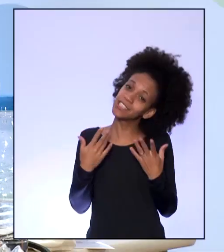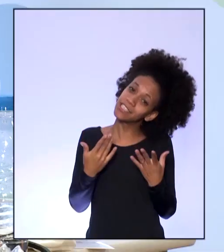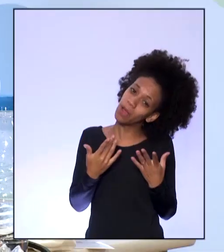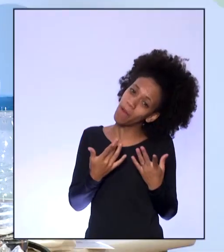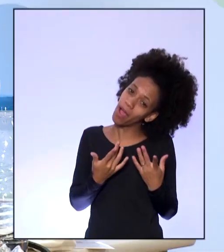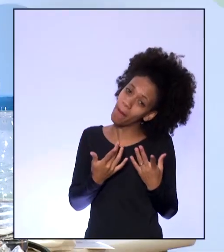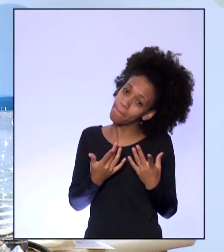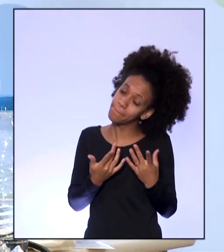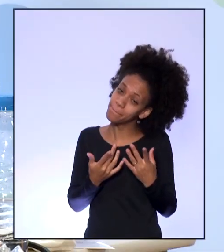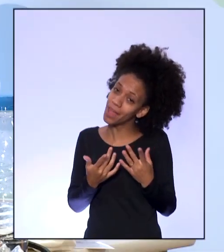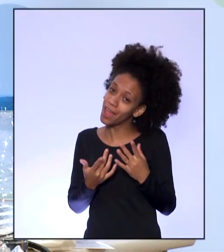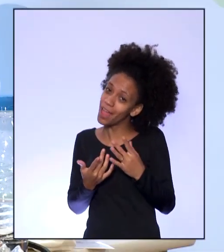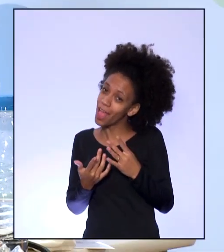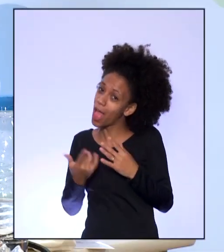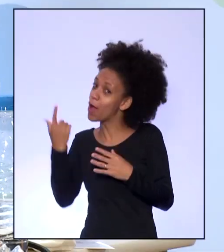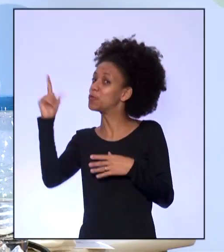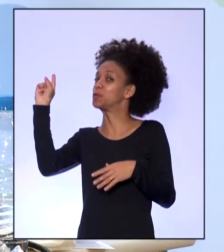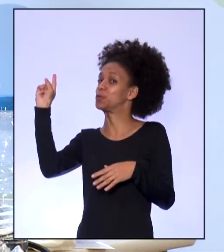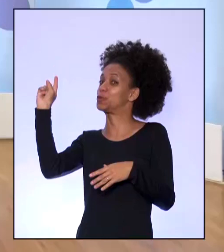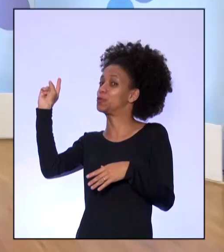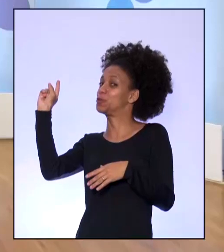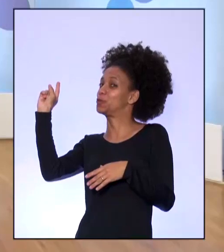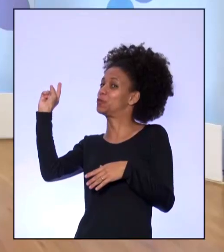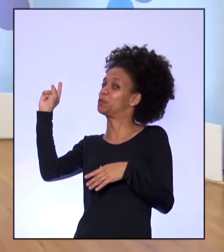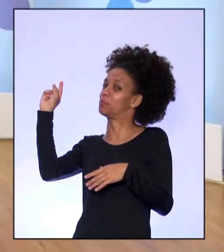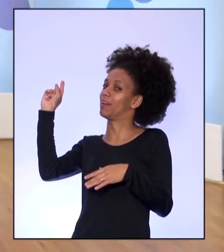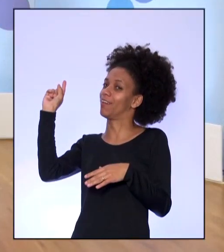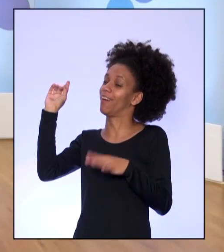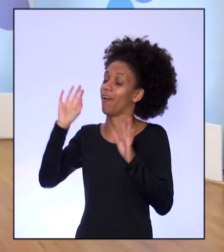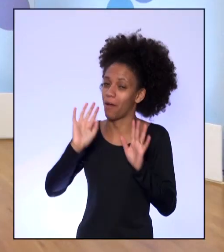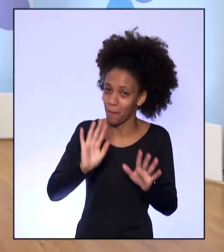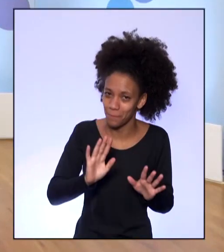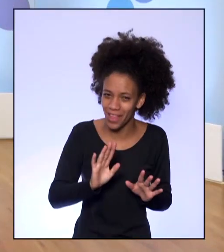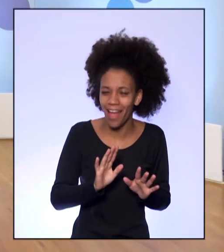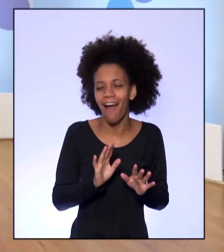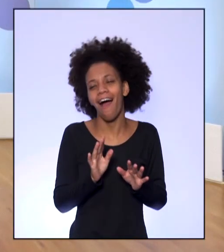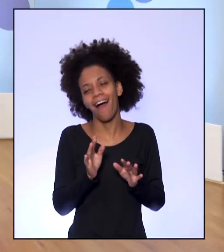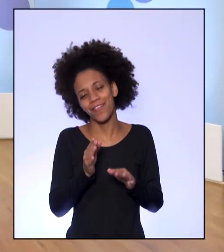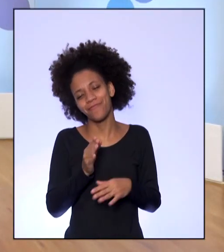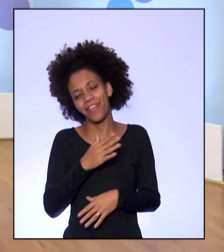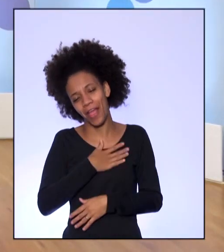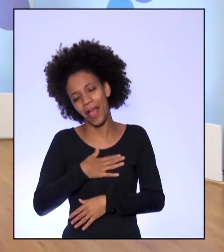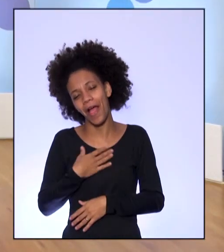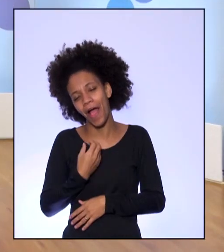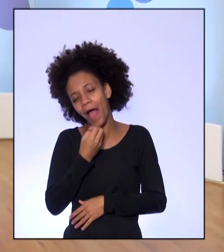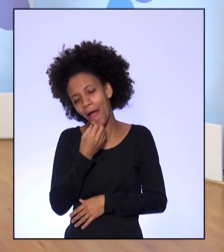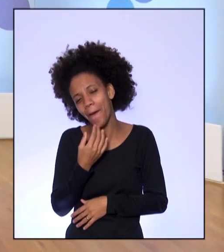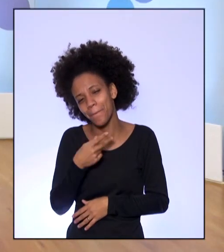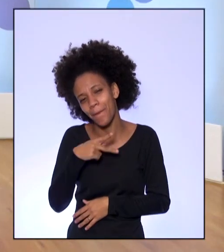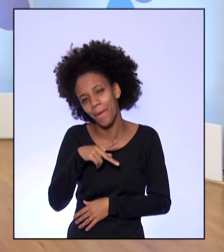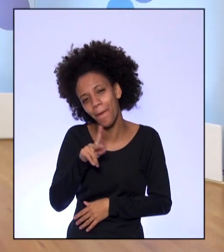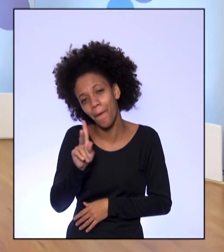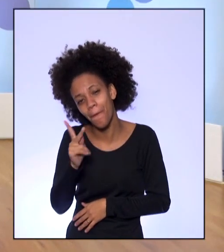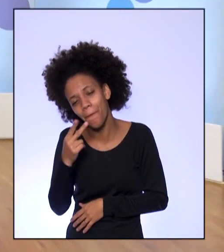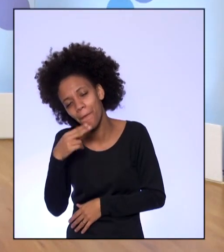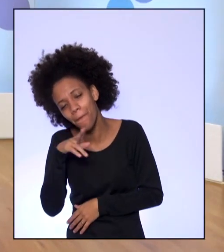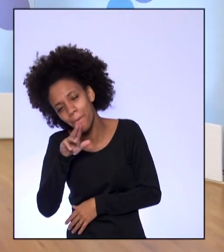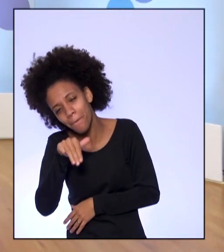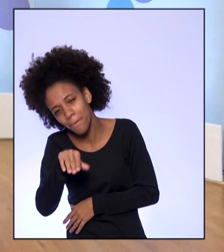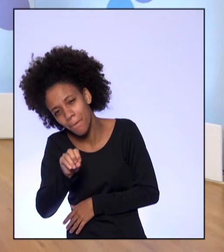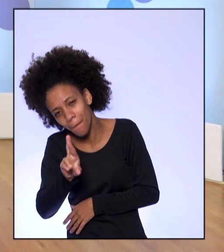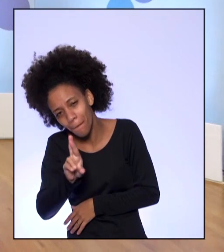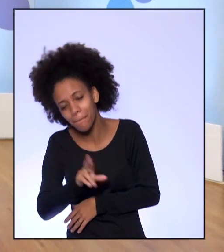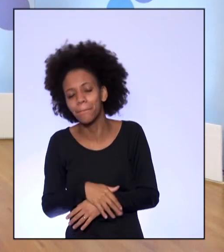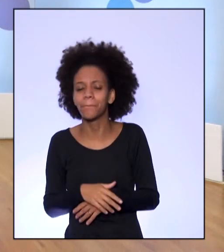da última. Oh, perdão, humor. Sarcasmo, humor, mas foi a resposta que apareceu. E qual a relação entre